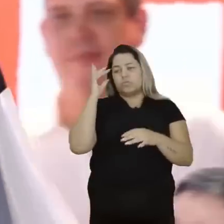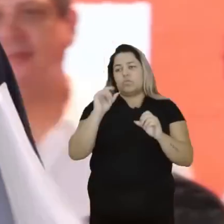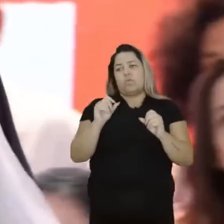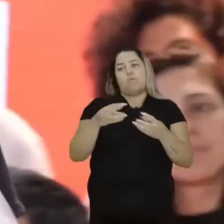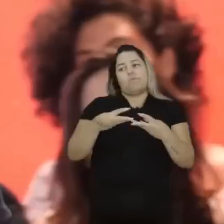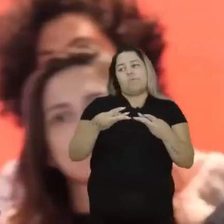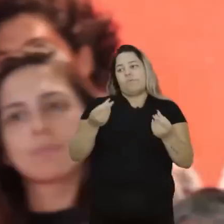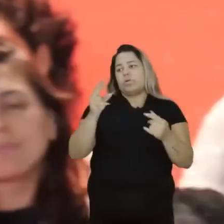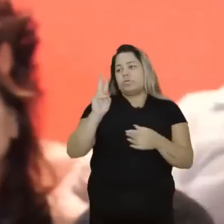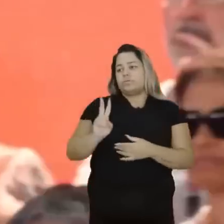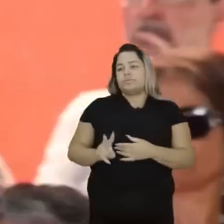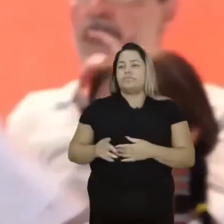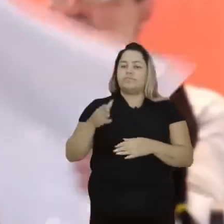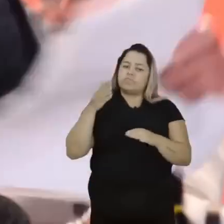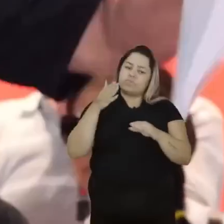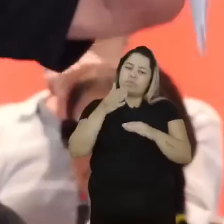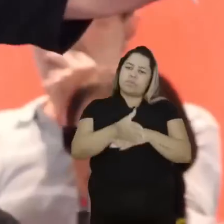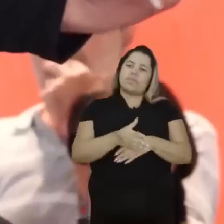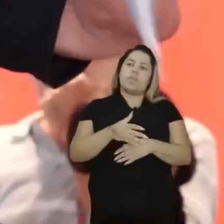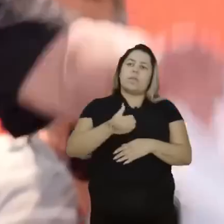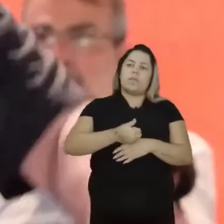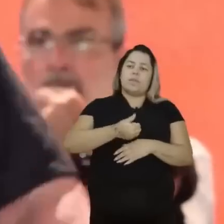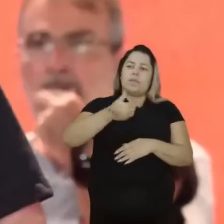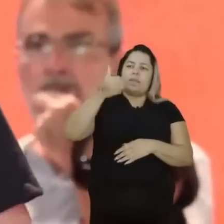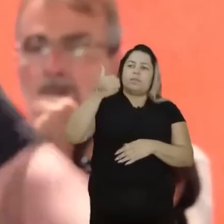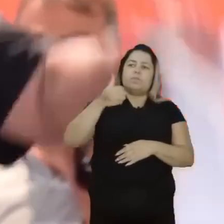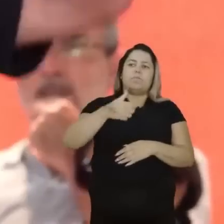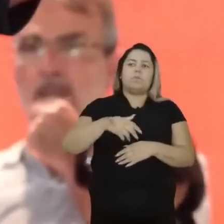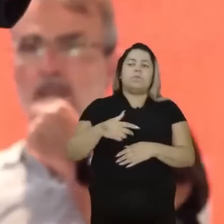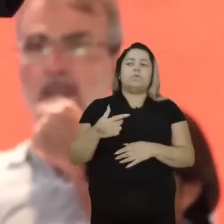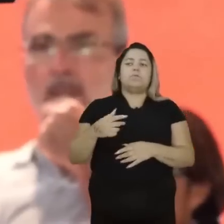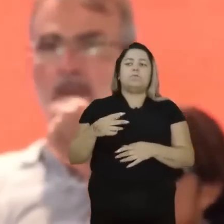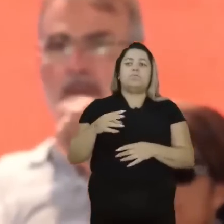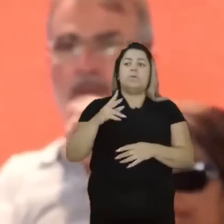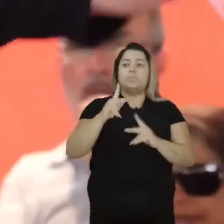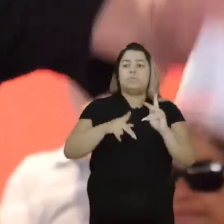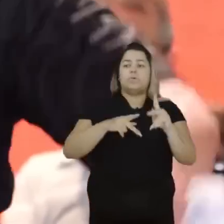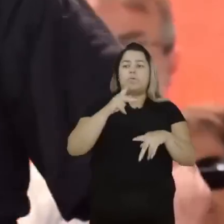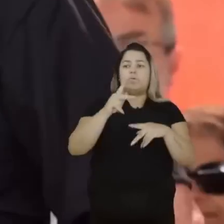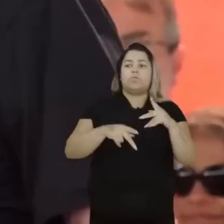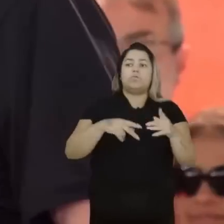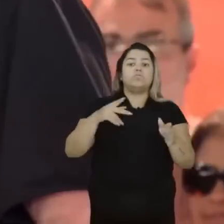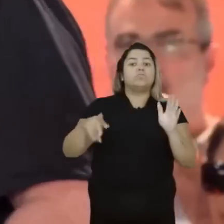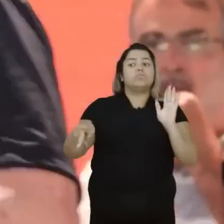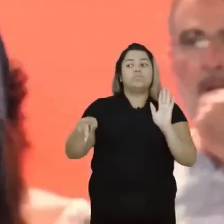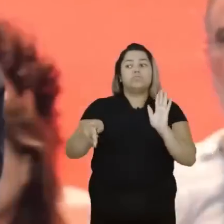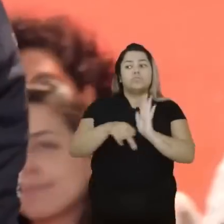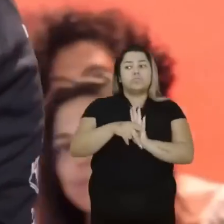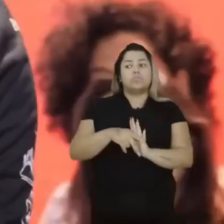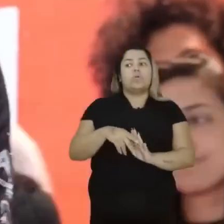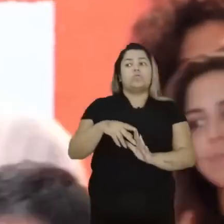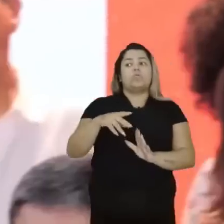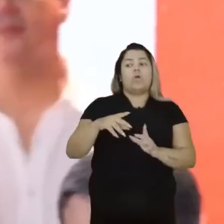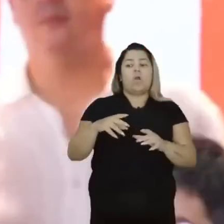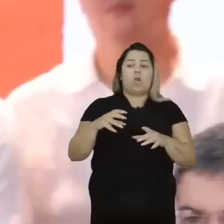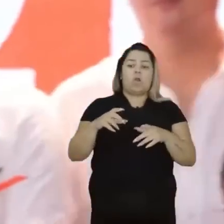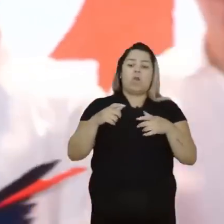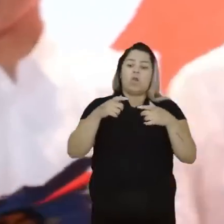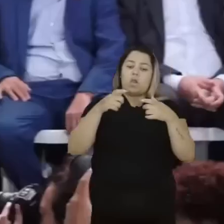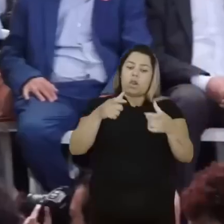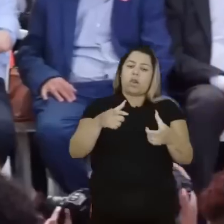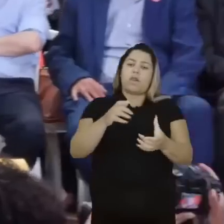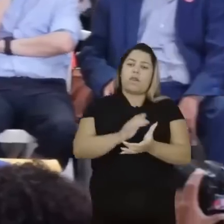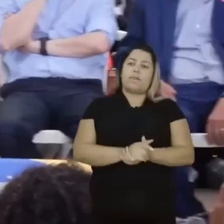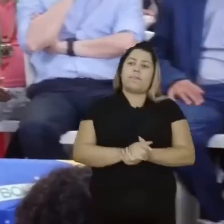vezes os invasores são melhores tratados do que as pessoas que são donas do espaço e que resistem a